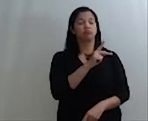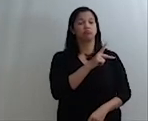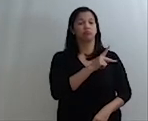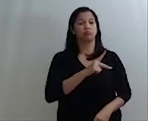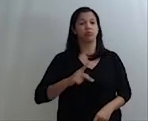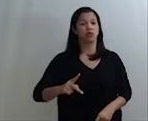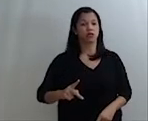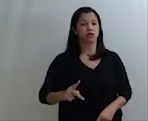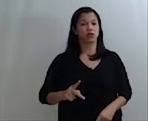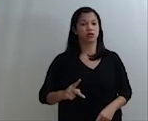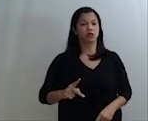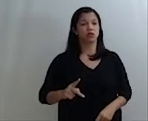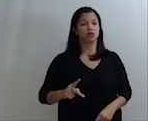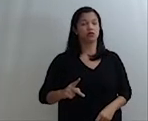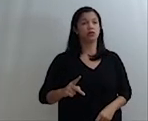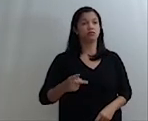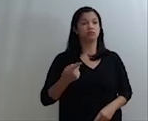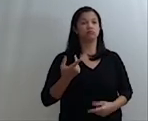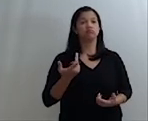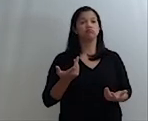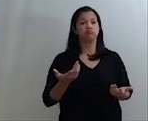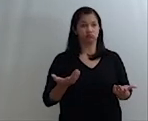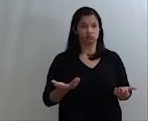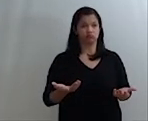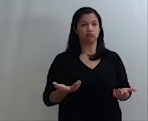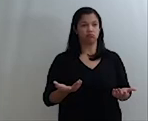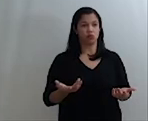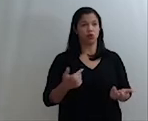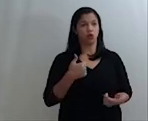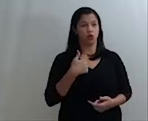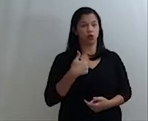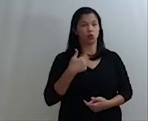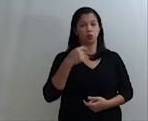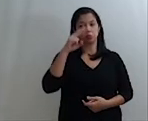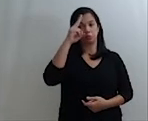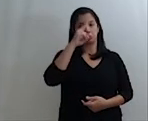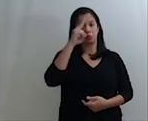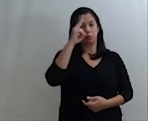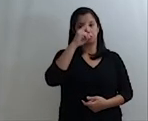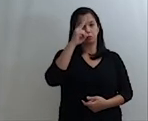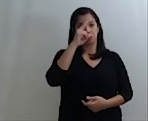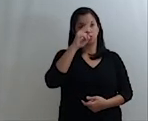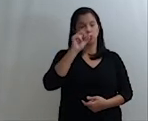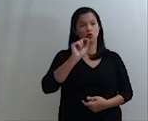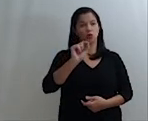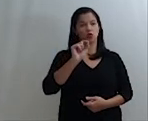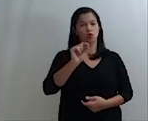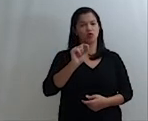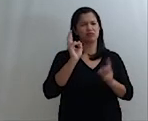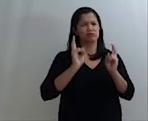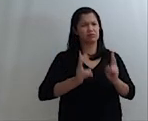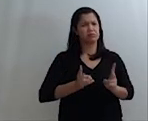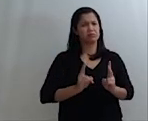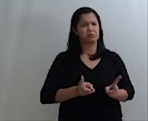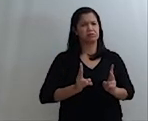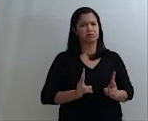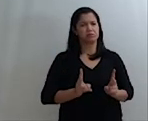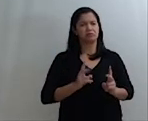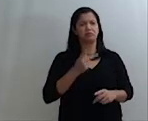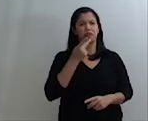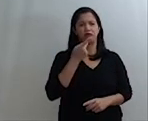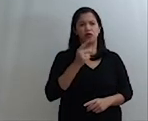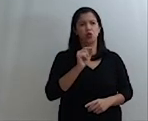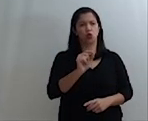plenamente plenamente e eu fico aqui lembrando o que alguém sempre disse ainda